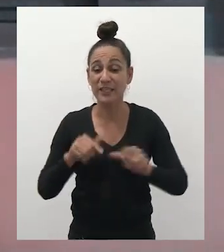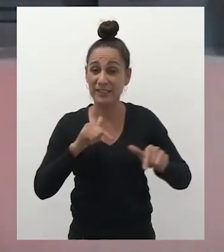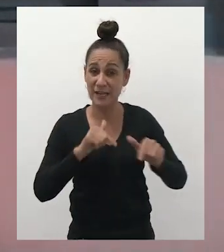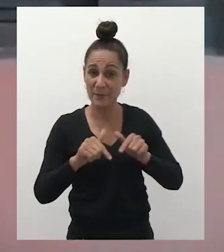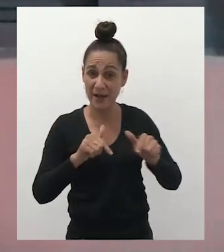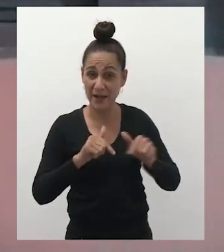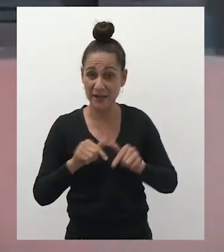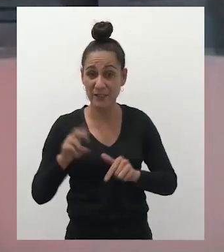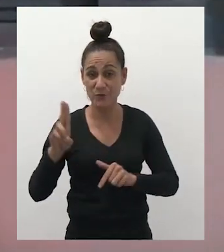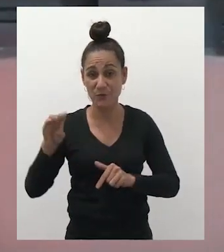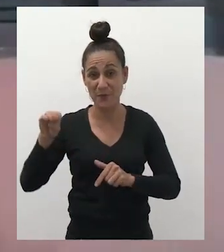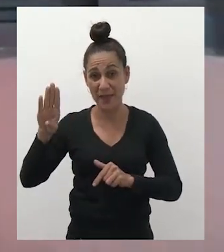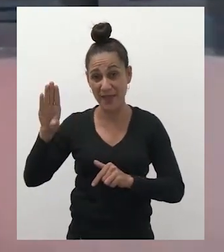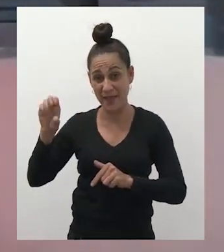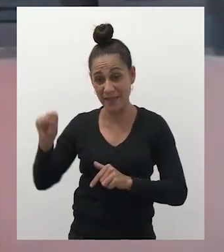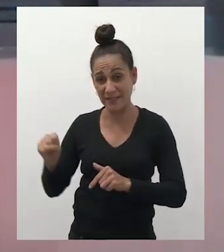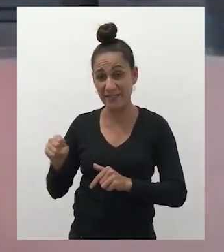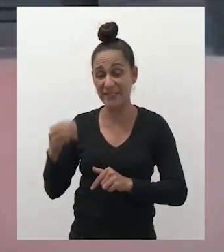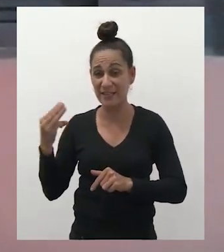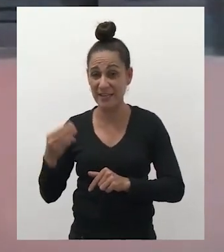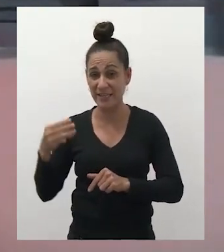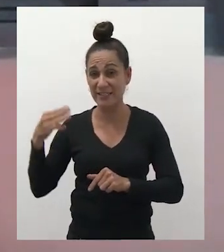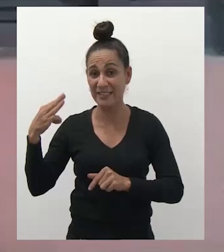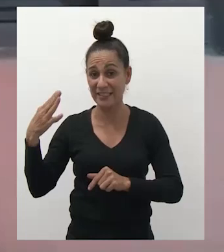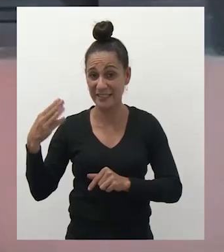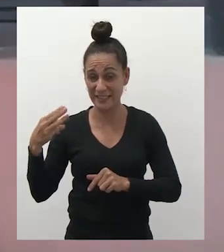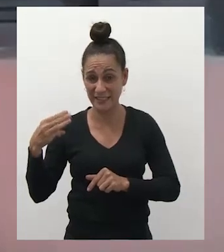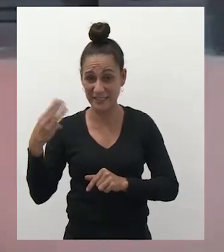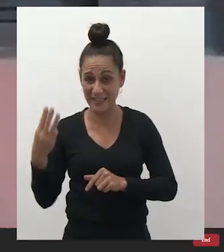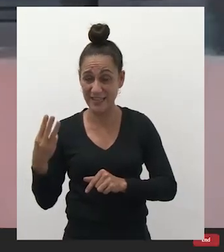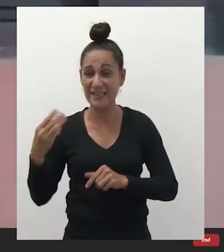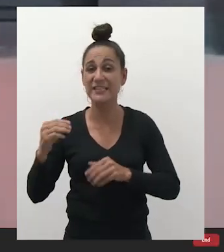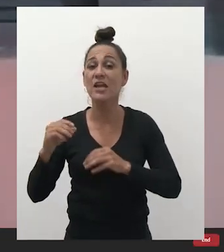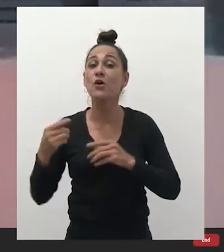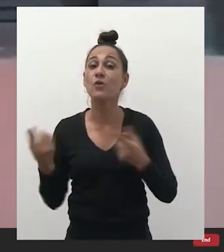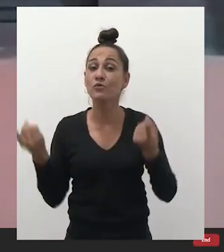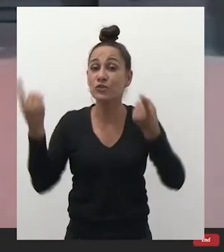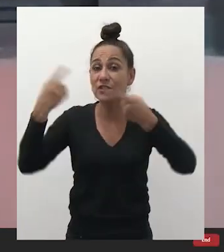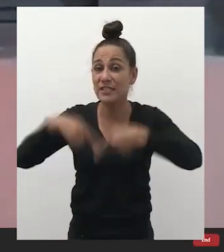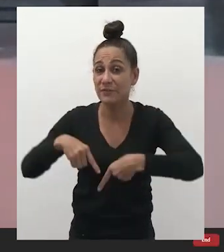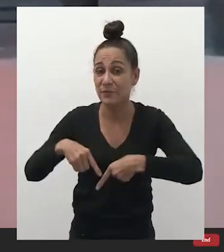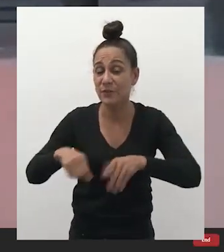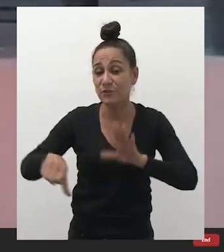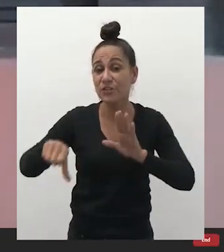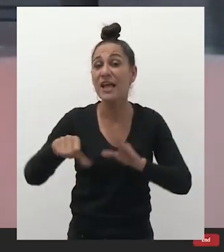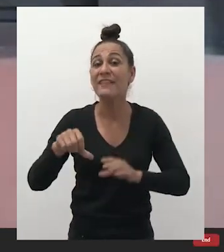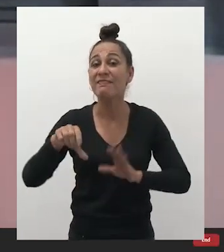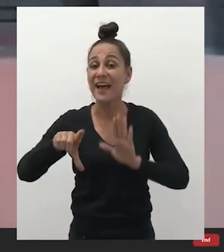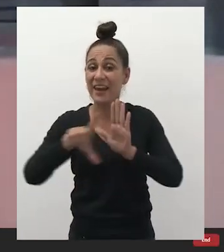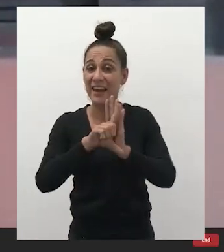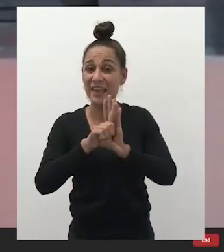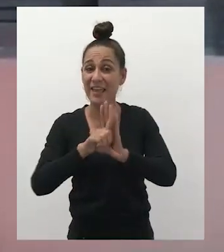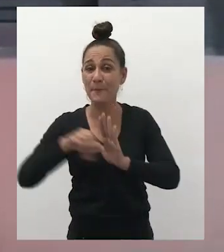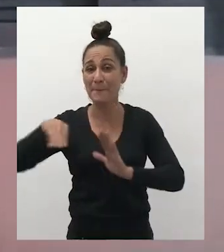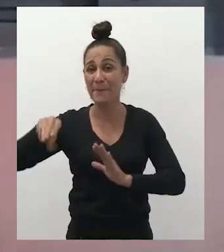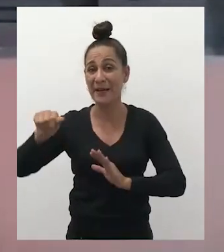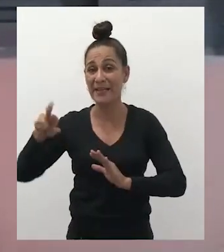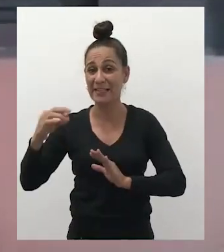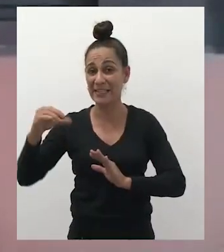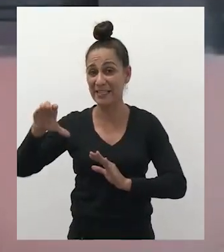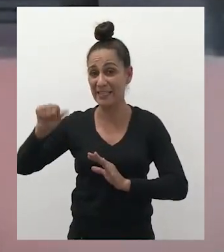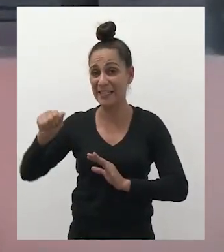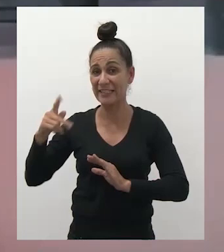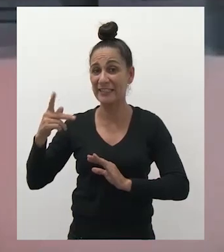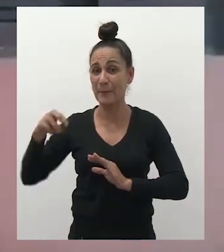essas ODS 3 e 10 com os avanços e os desafios da Lei Maria da Penha. Então, a gente faz essa junção. No